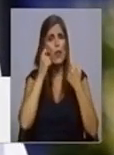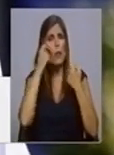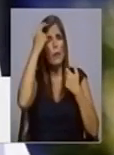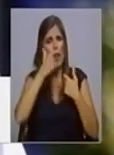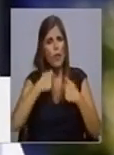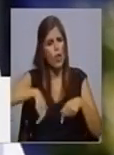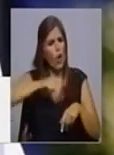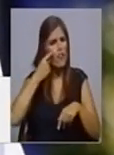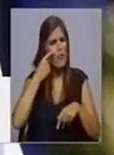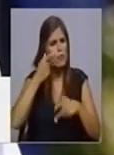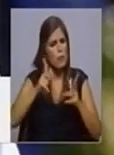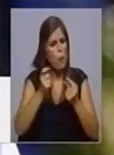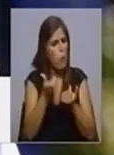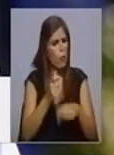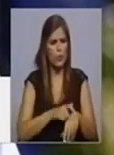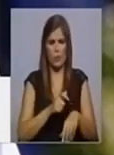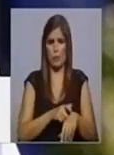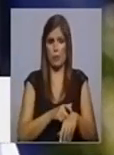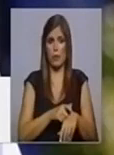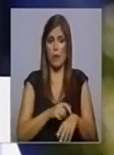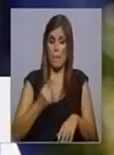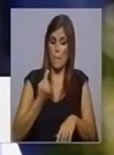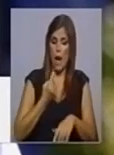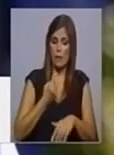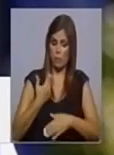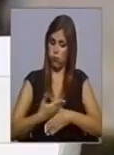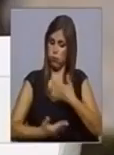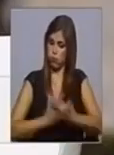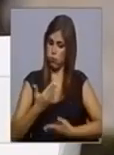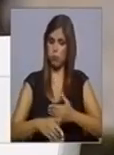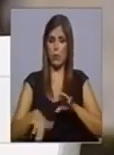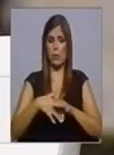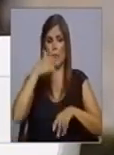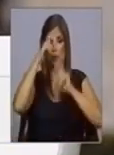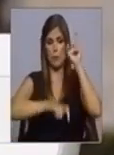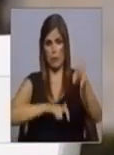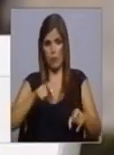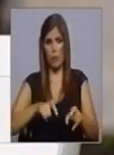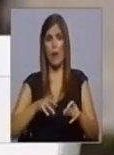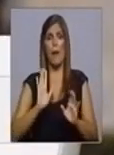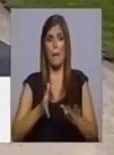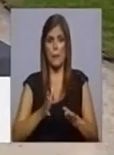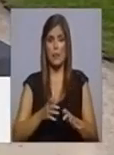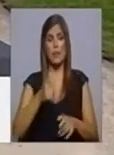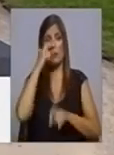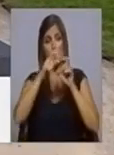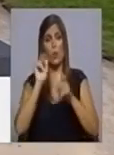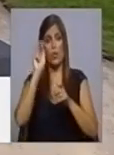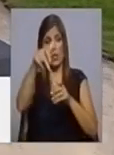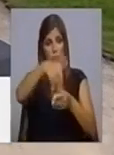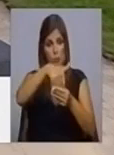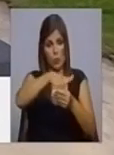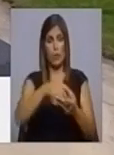liberdade. E por isso mesmo é preciso ter ação cívica, é preciso as pessoas participarem, é preciso as pessoas irem às eleições e votarem, é preciso as